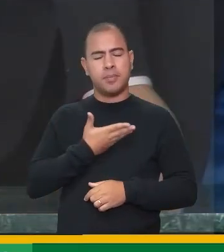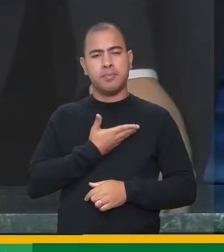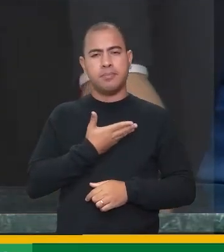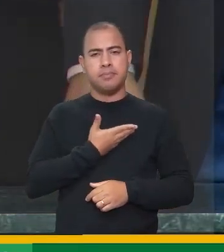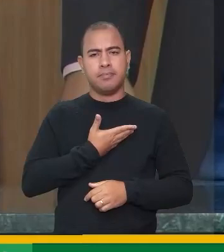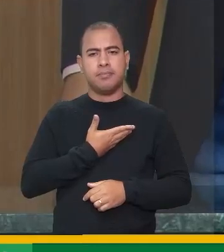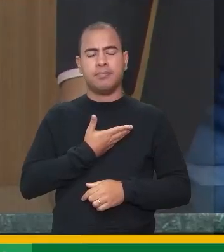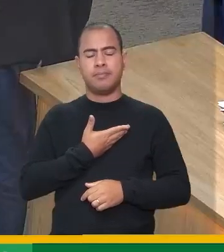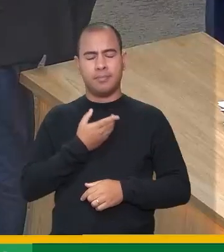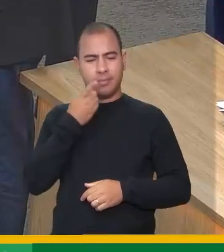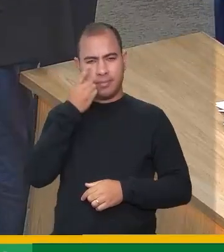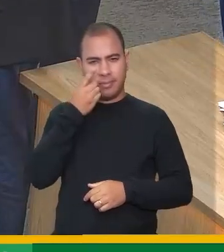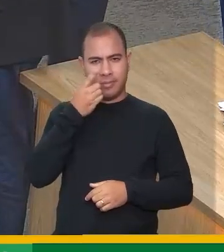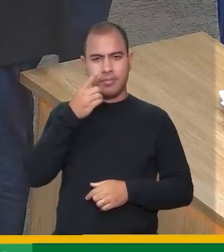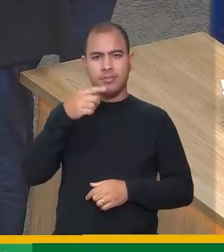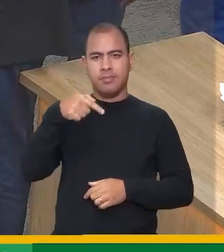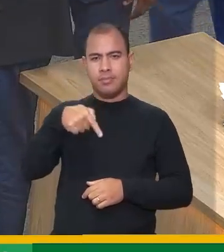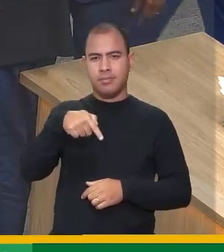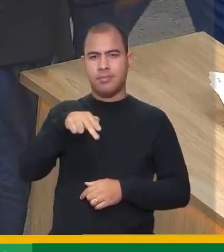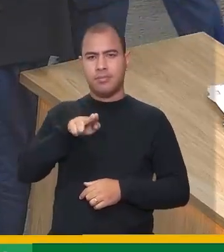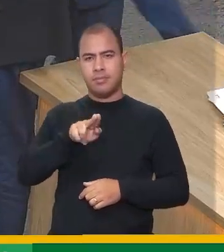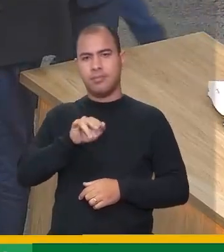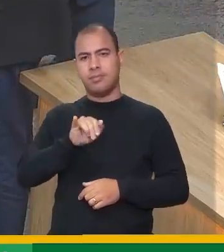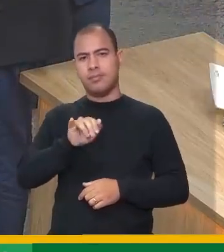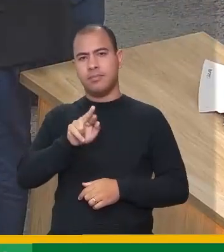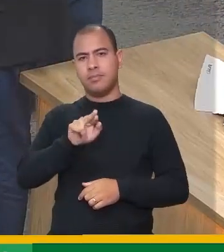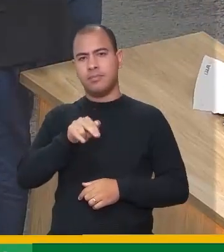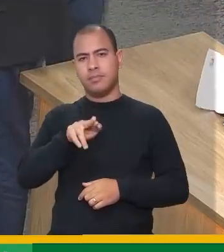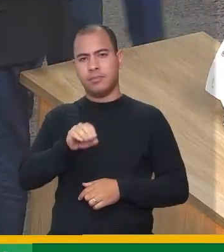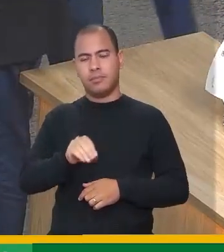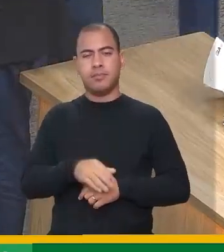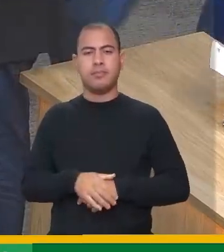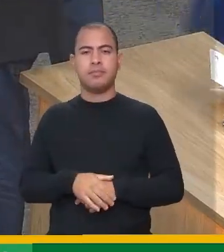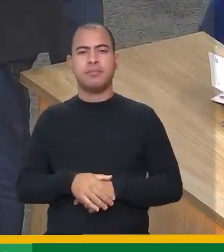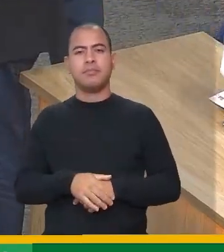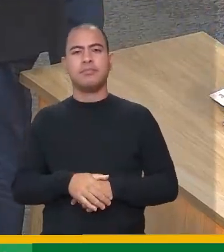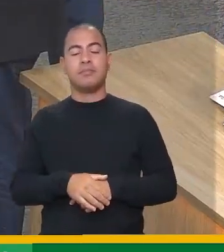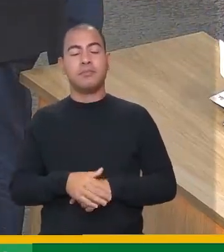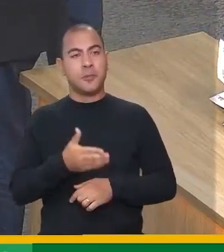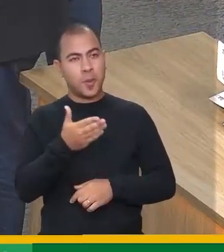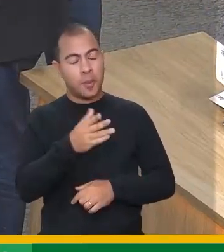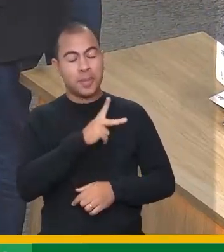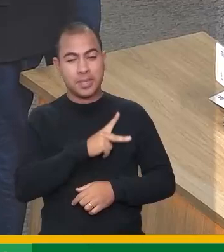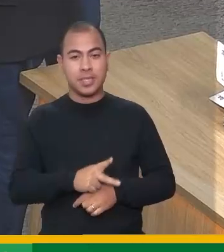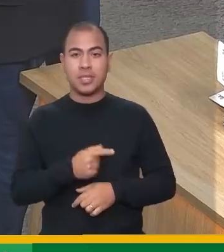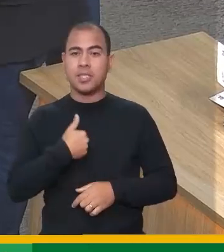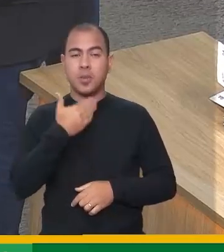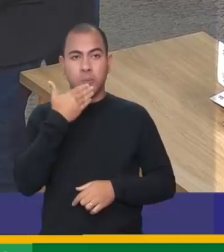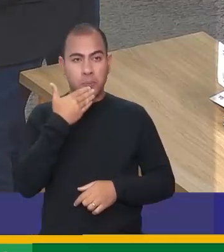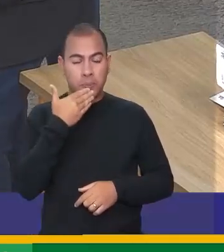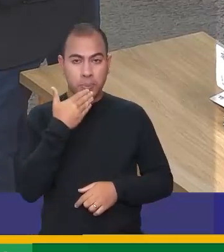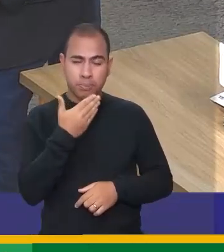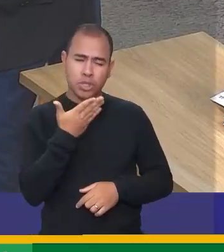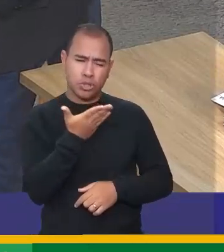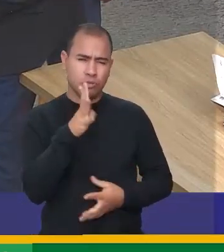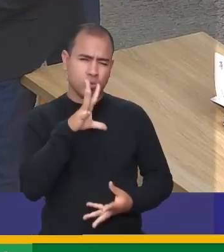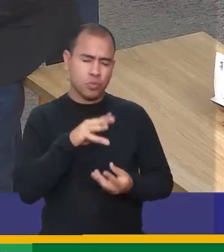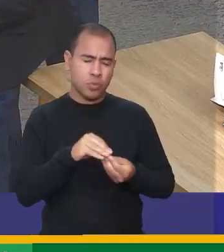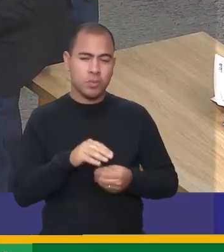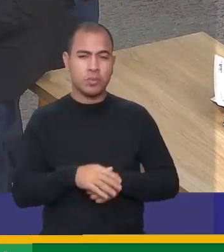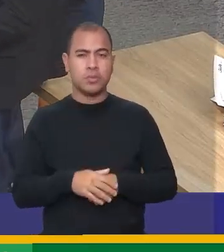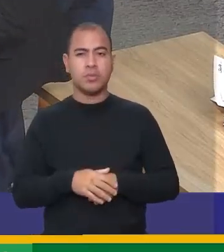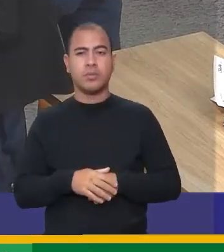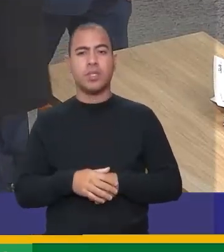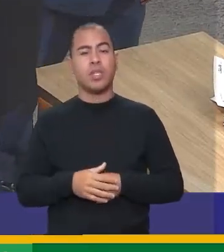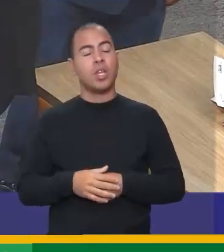republicanos Apresentou um requerimento solicitando alego que utilize em suas dependências a cor